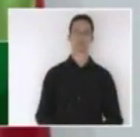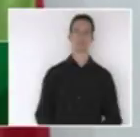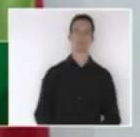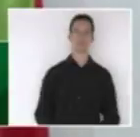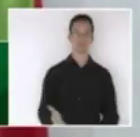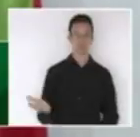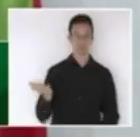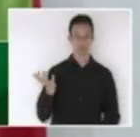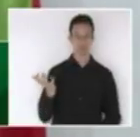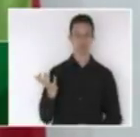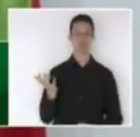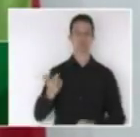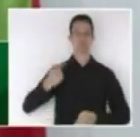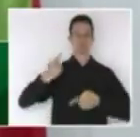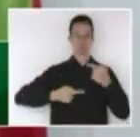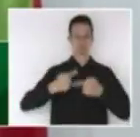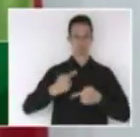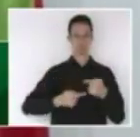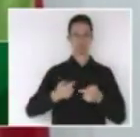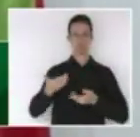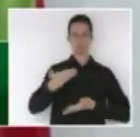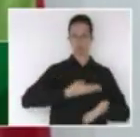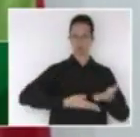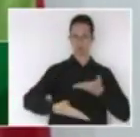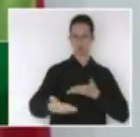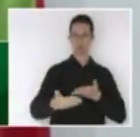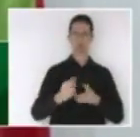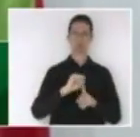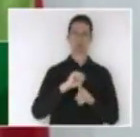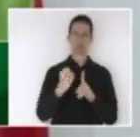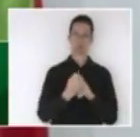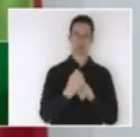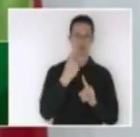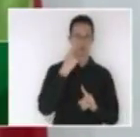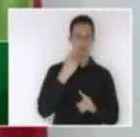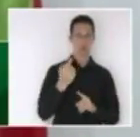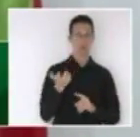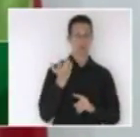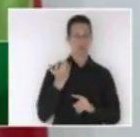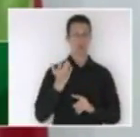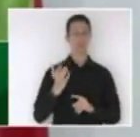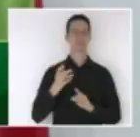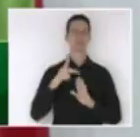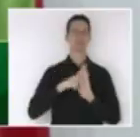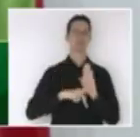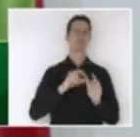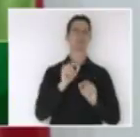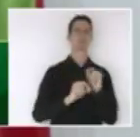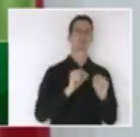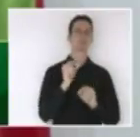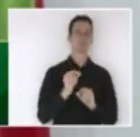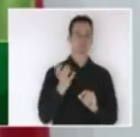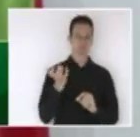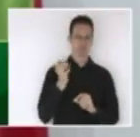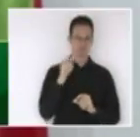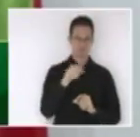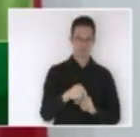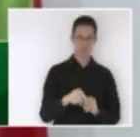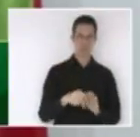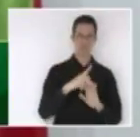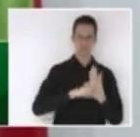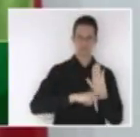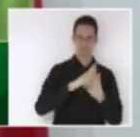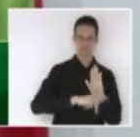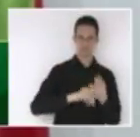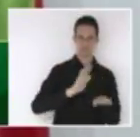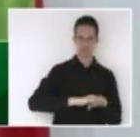debater com a sociedade brasileira qual é o projeto que a sociedade quer construir. Se é a famosa ponte para o futuro que o Temer está construindo no